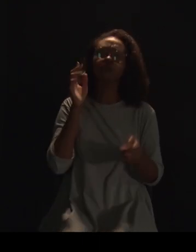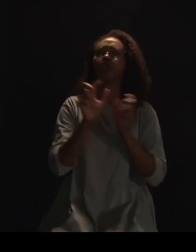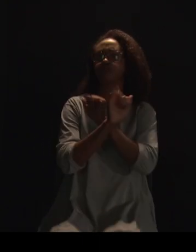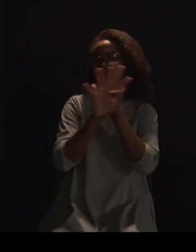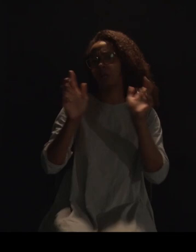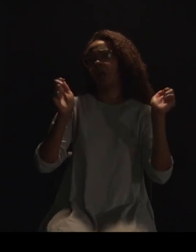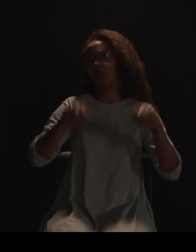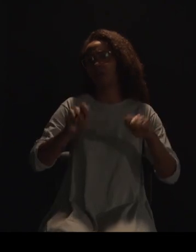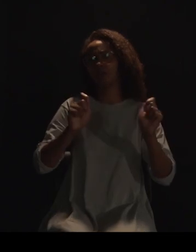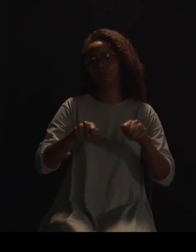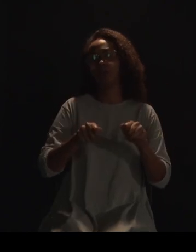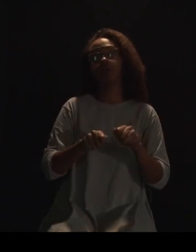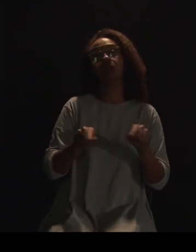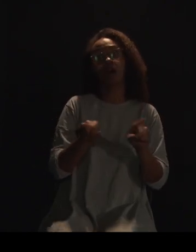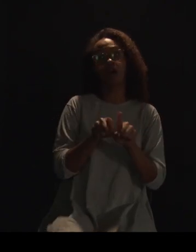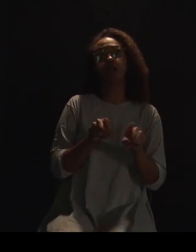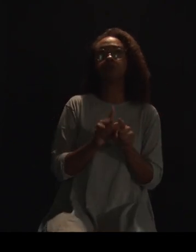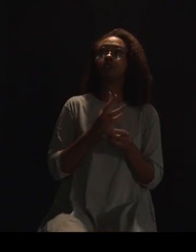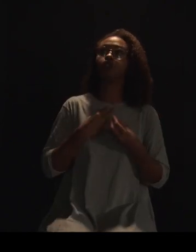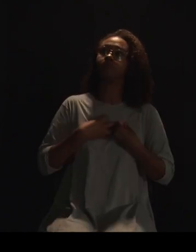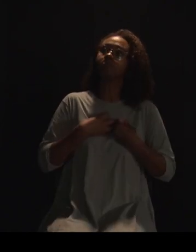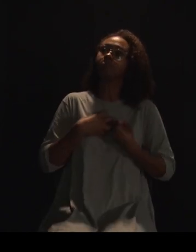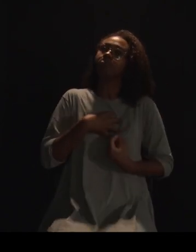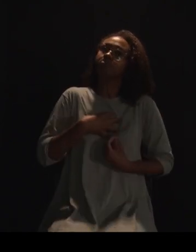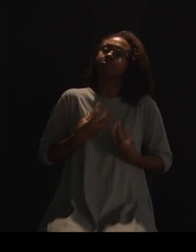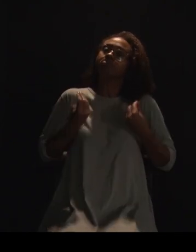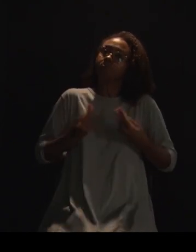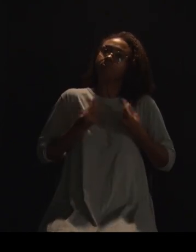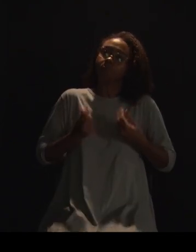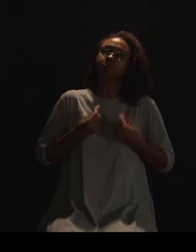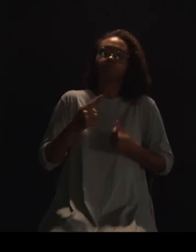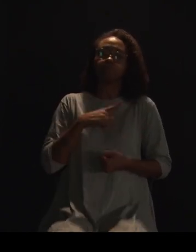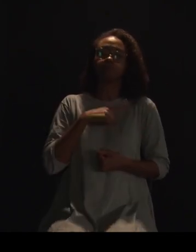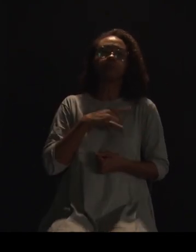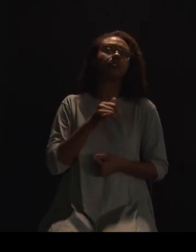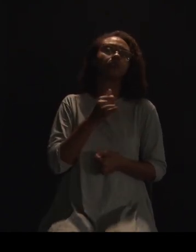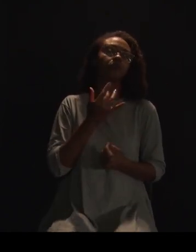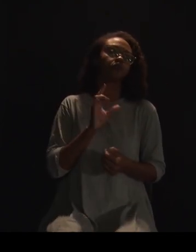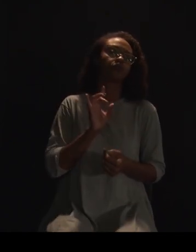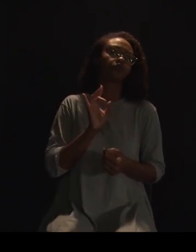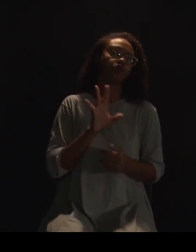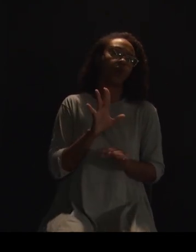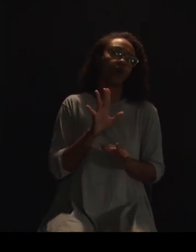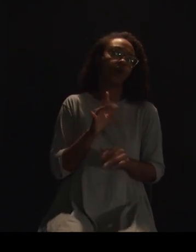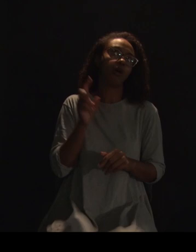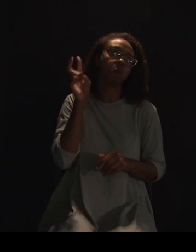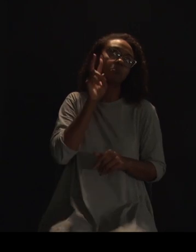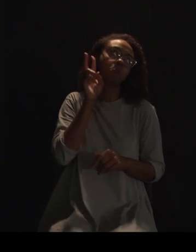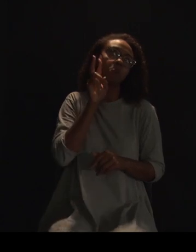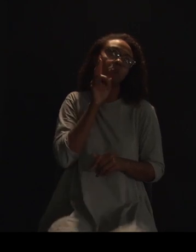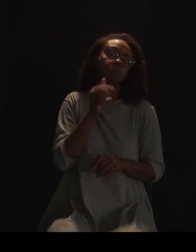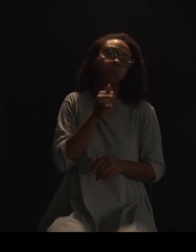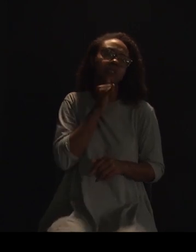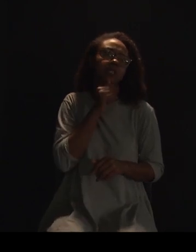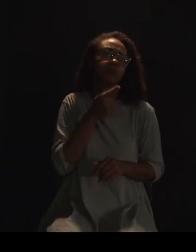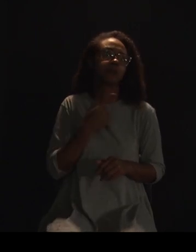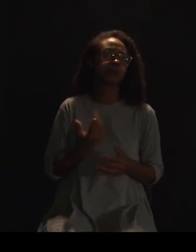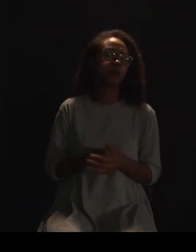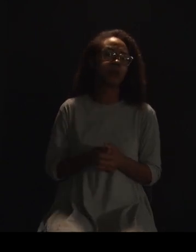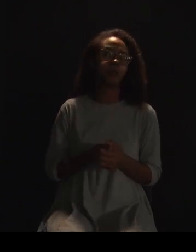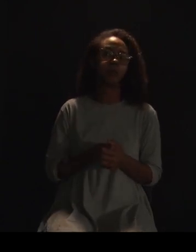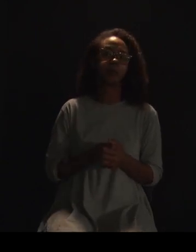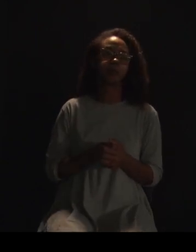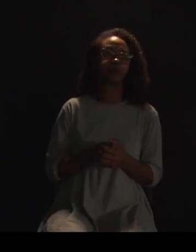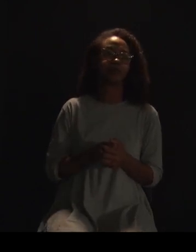também e traz significado pra gente também é o vejam o exemplo que eu entendi nem da primeira pergunta também